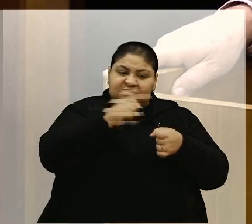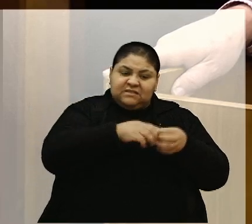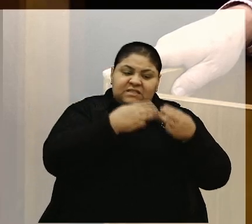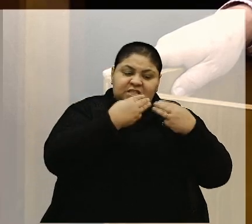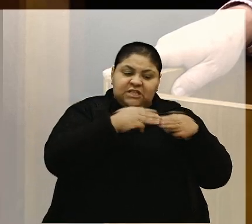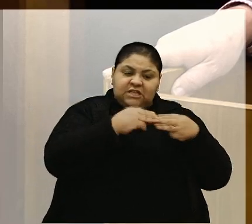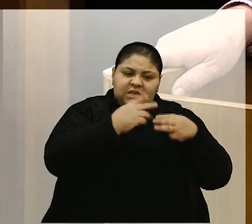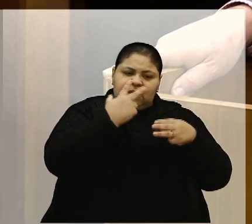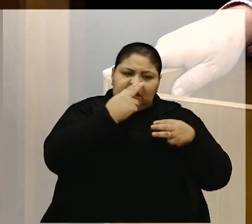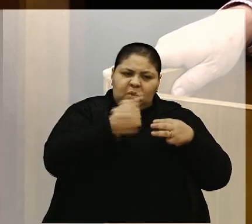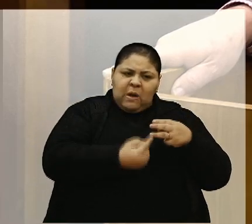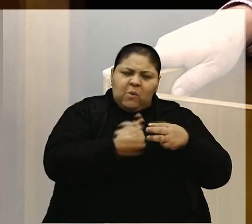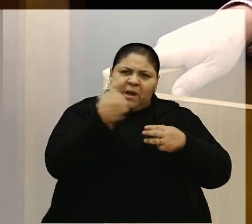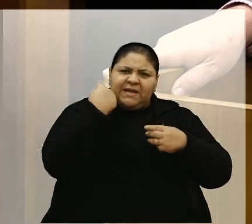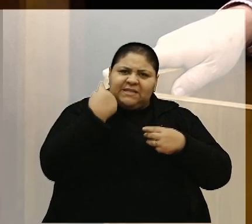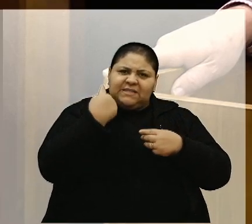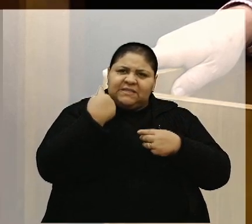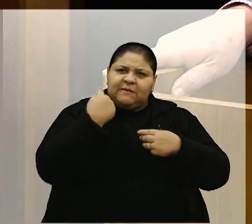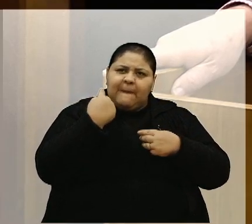era antes.